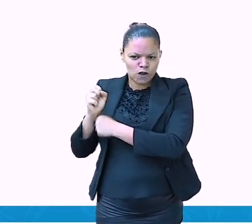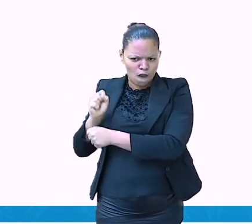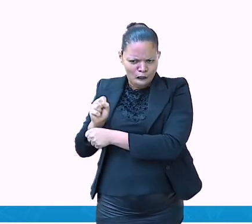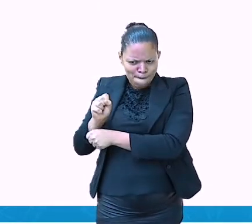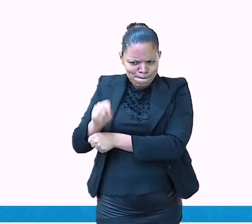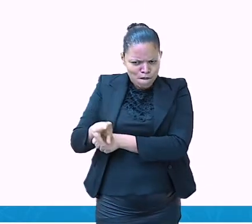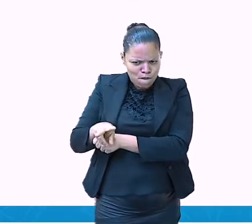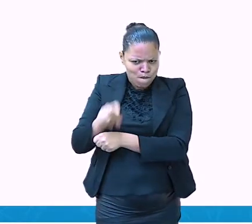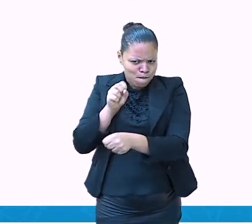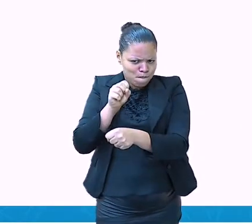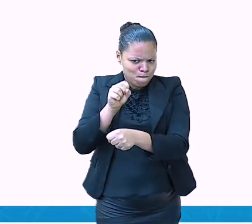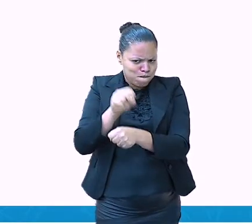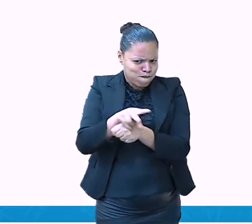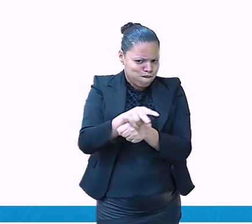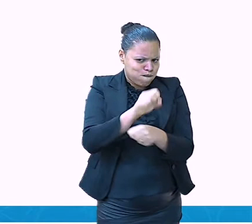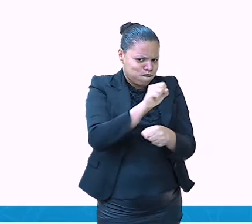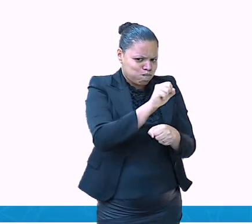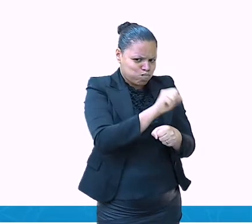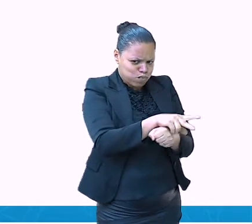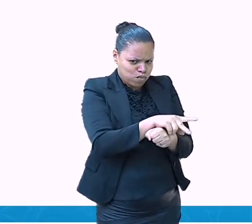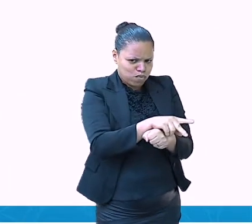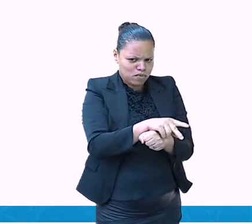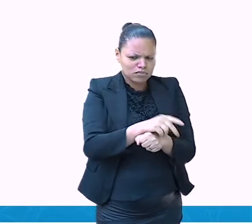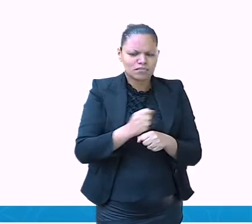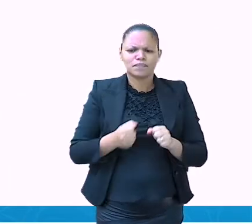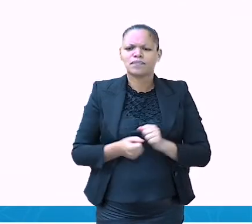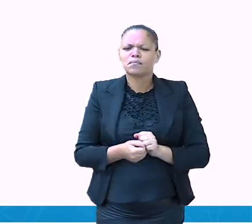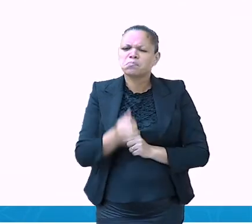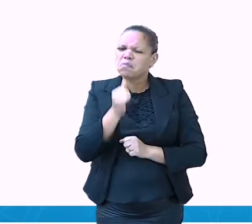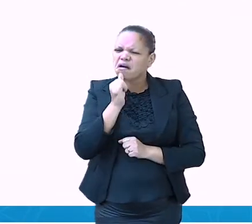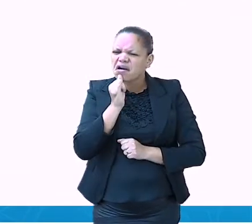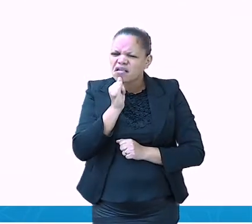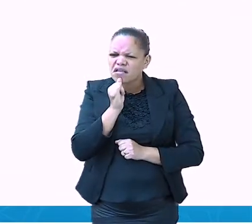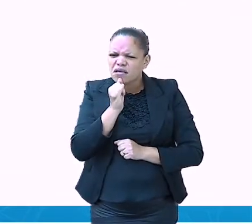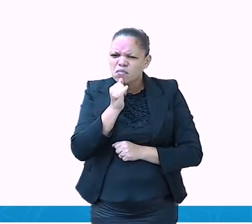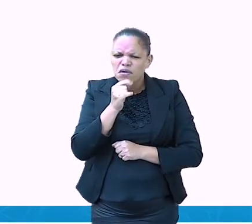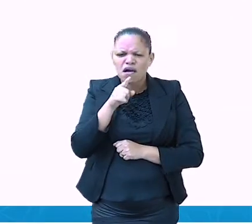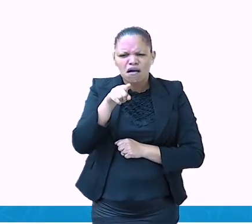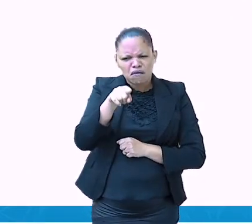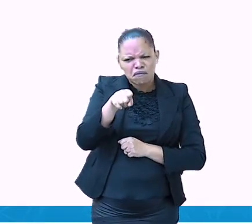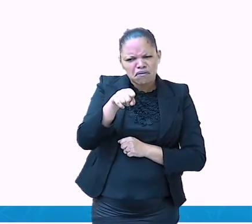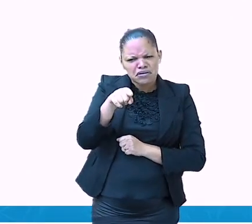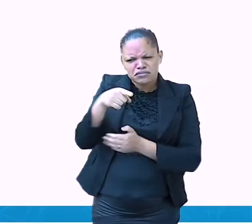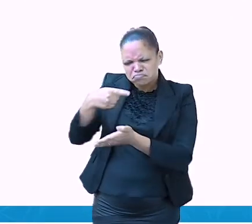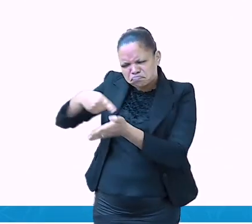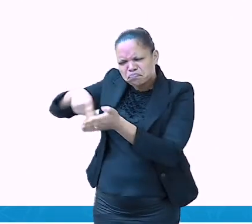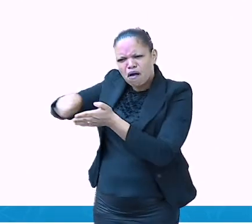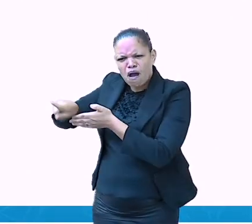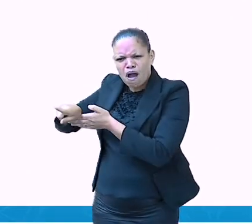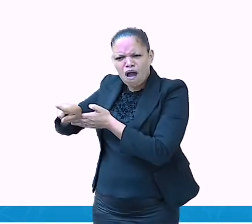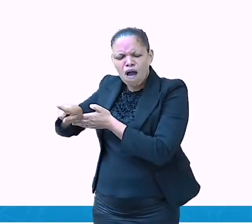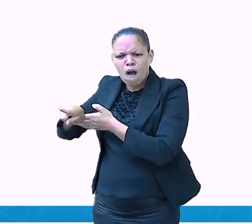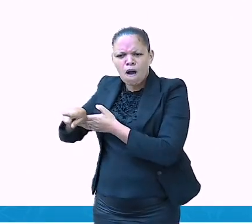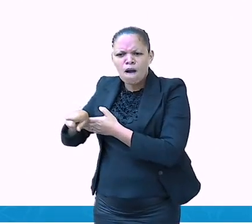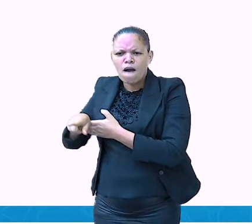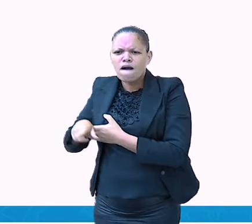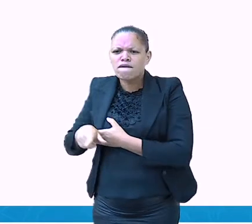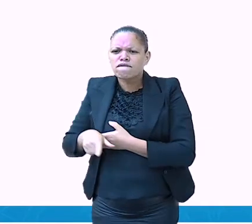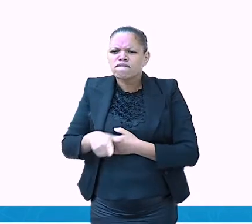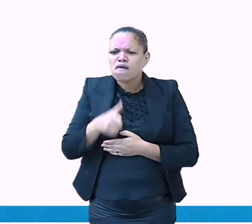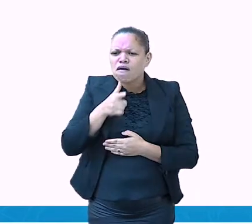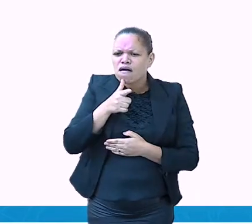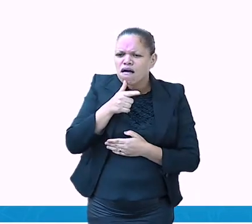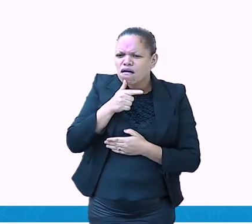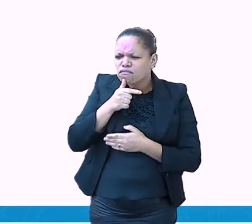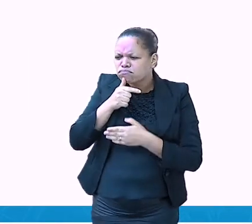já foi no mar e foi queimado por uma água-viva, essa toxina ela usou como